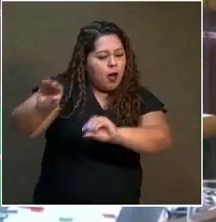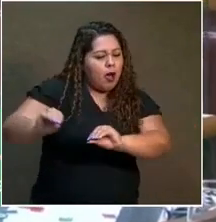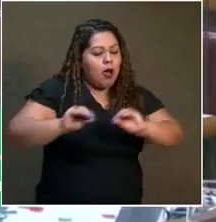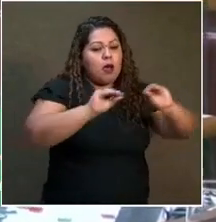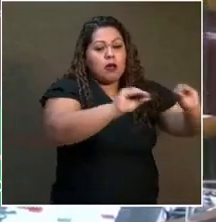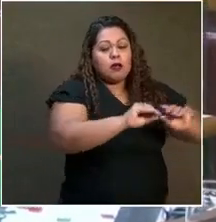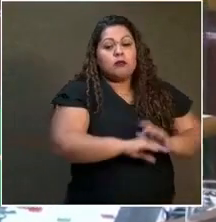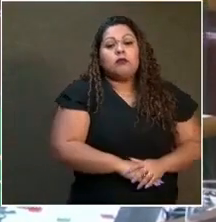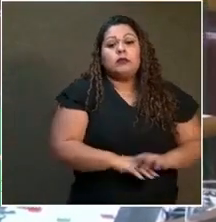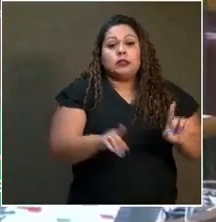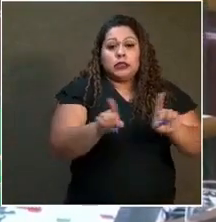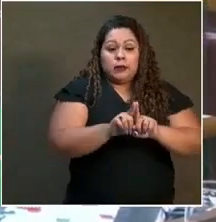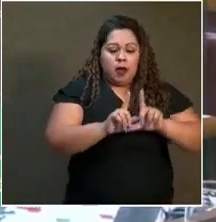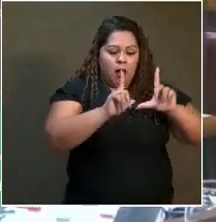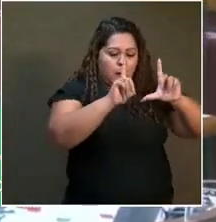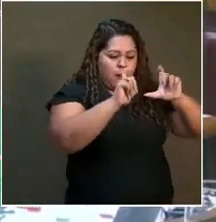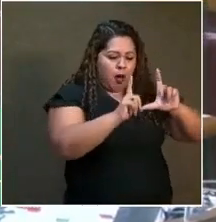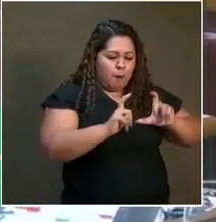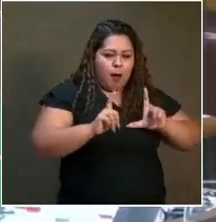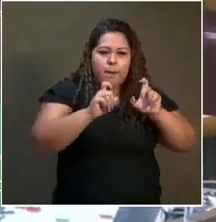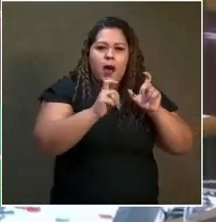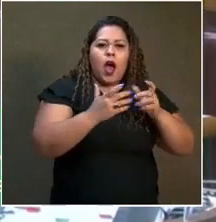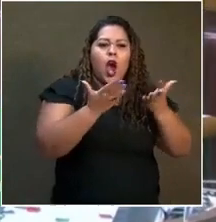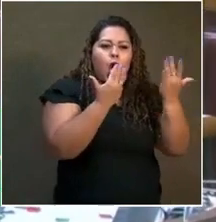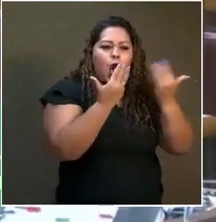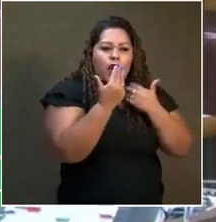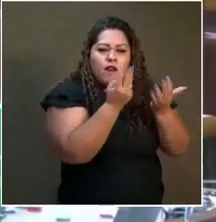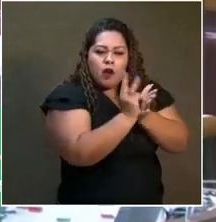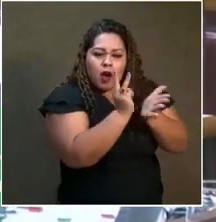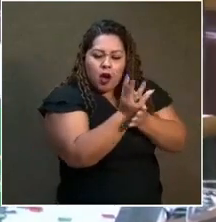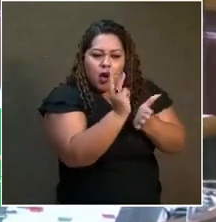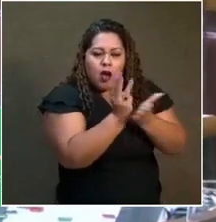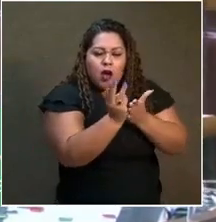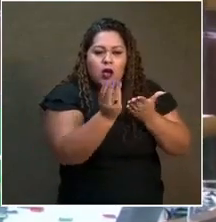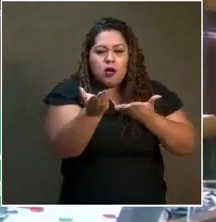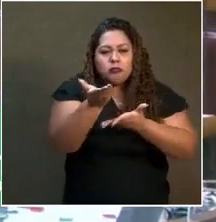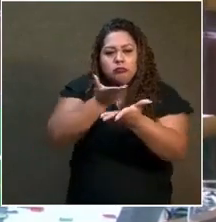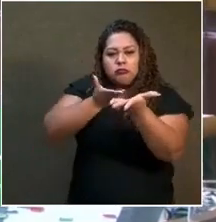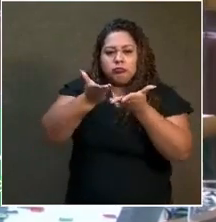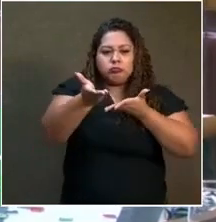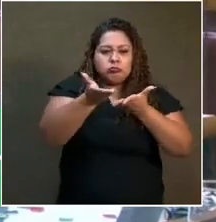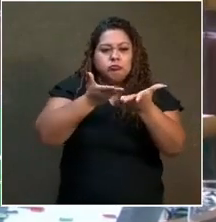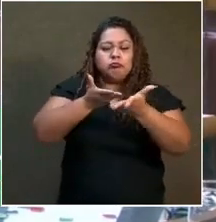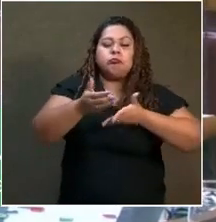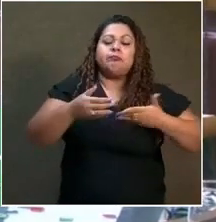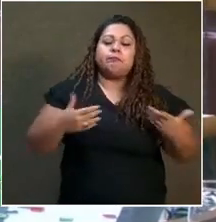Nos prints da conversa que foram trocada